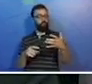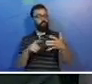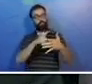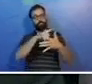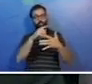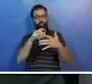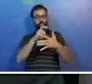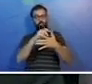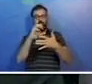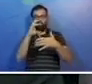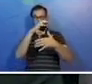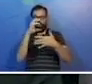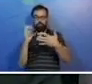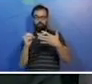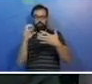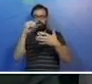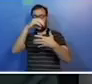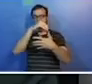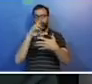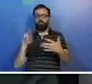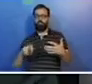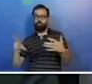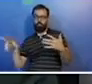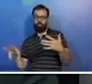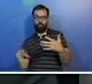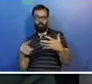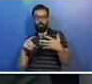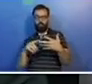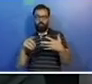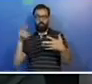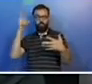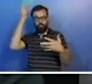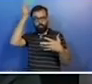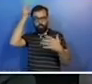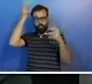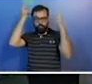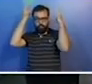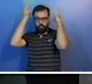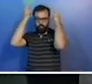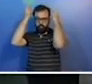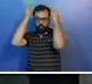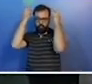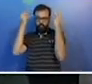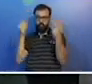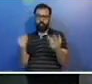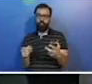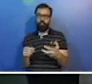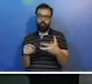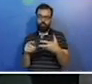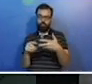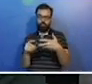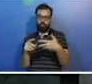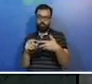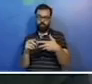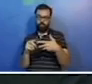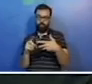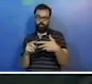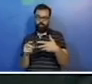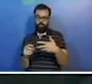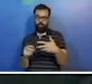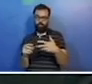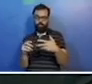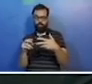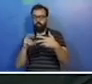um outro herbívoro, o coelhinho. E esse coelhinho, ele é uma presa